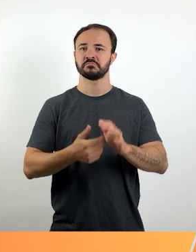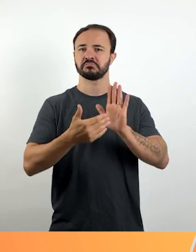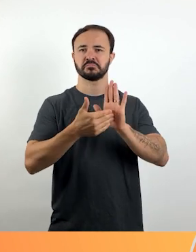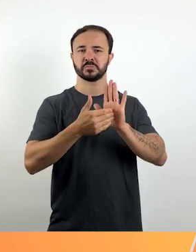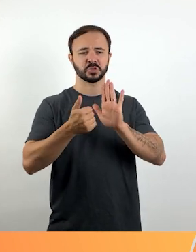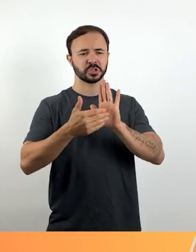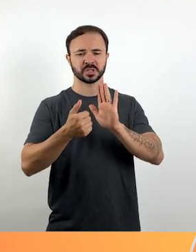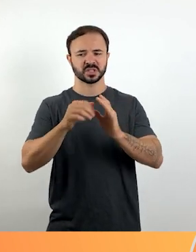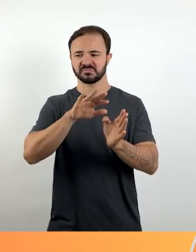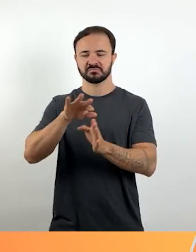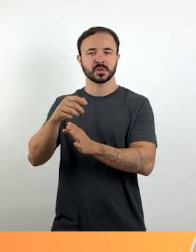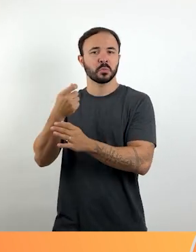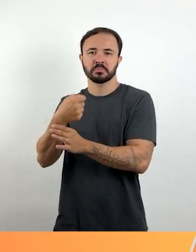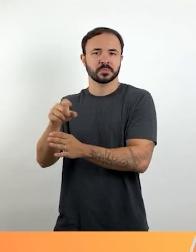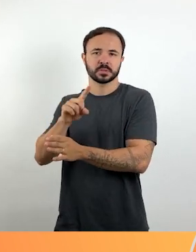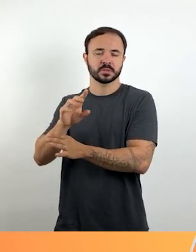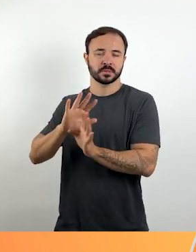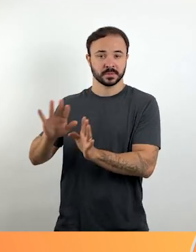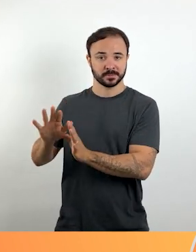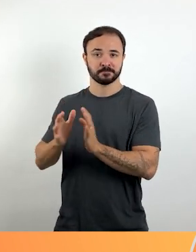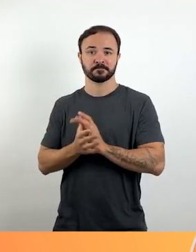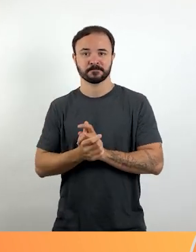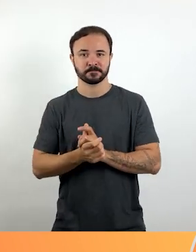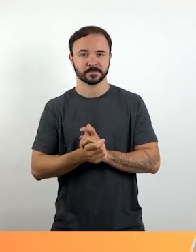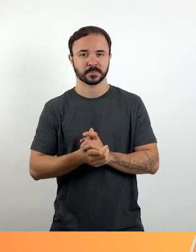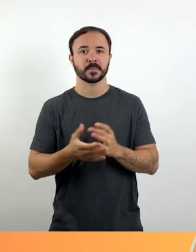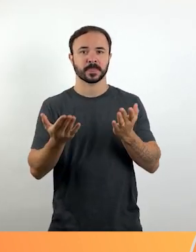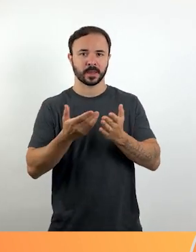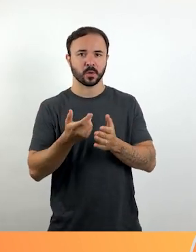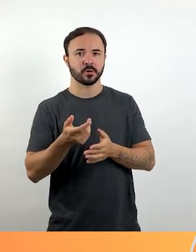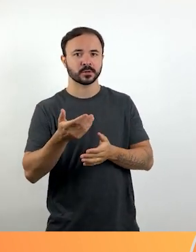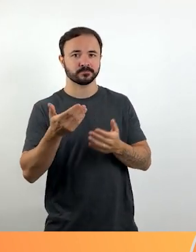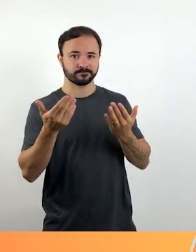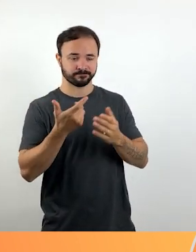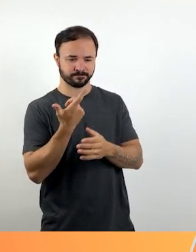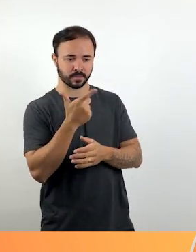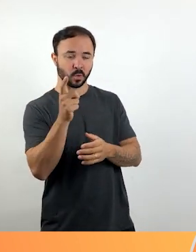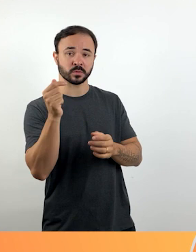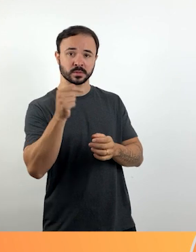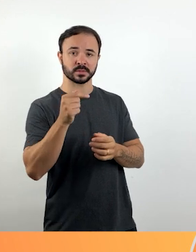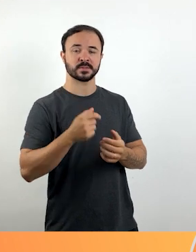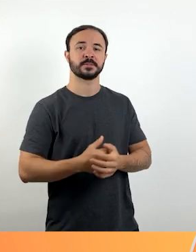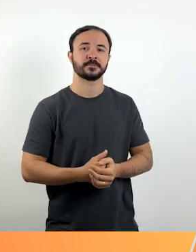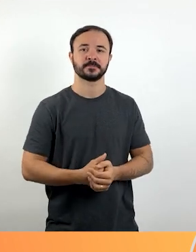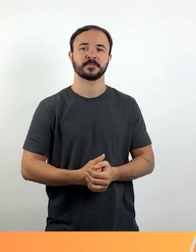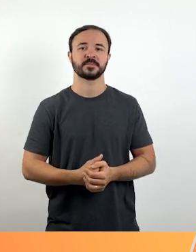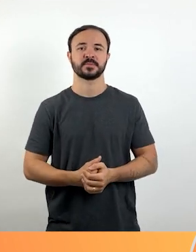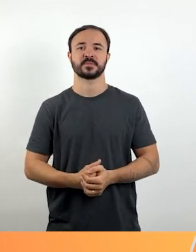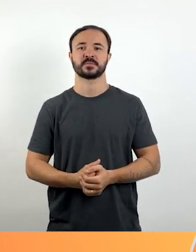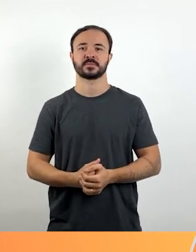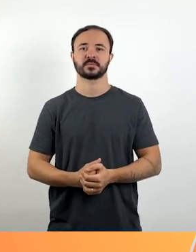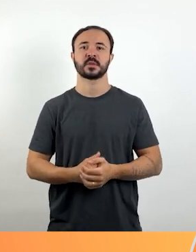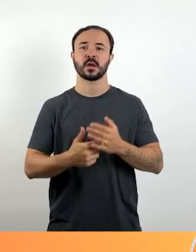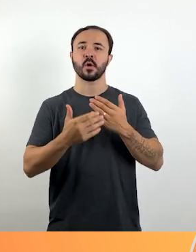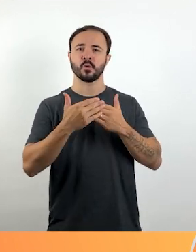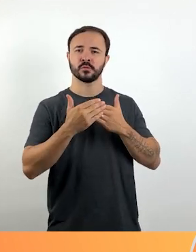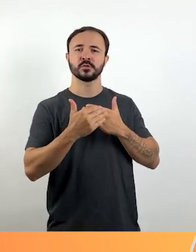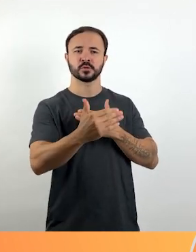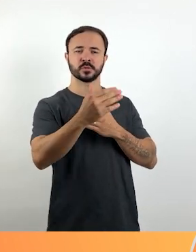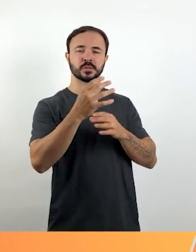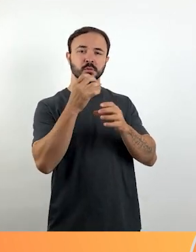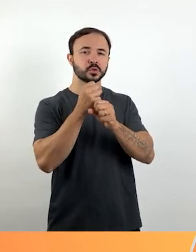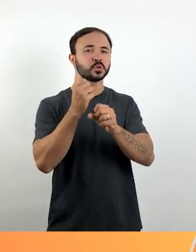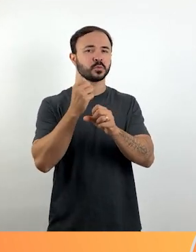mais precisar recorrer, certo, a essas trocas. Então, vamos prosseguir